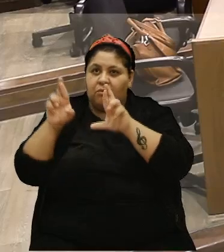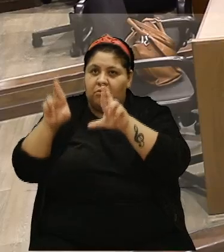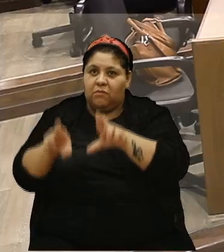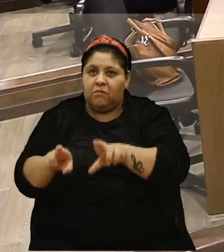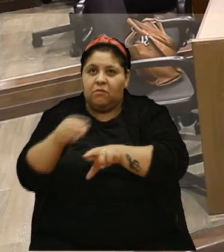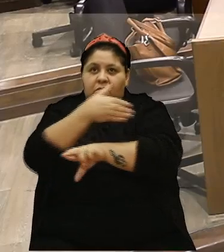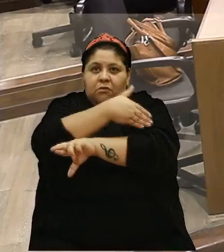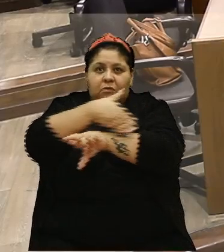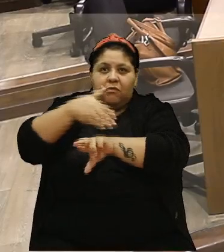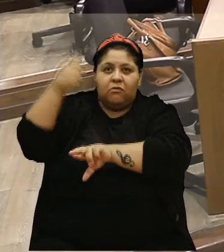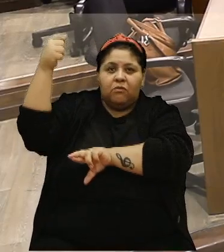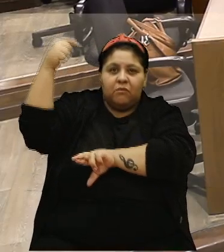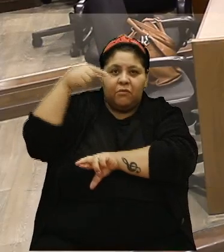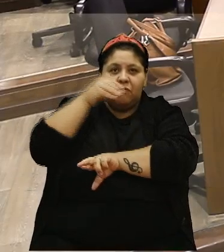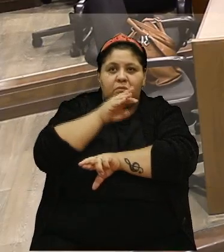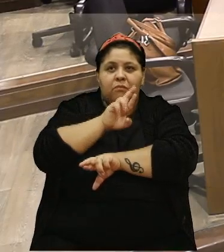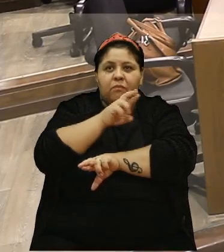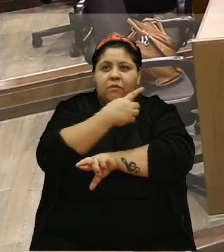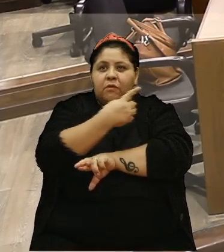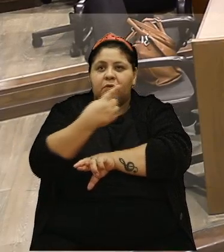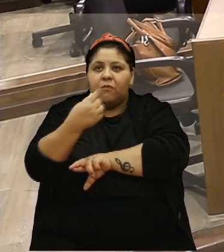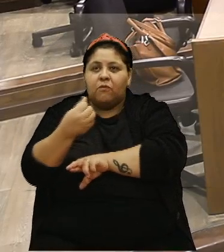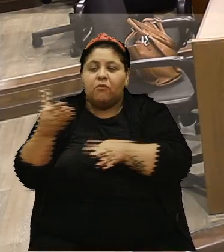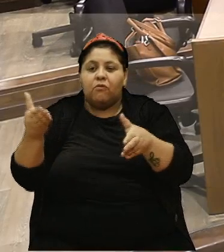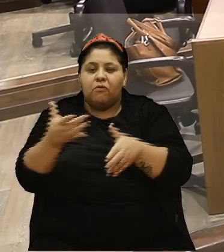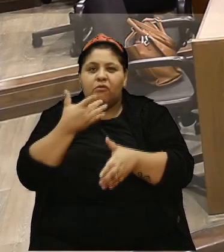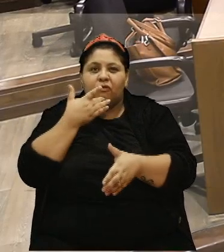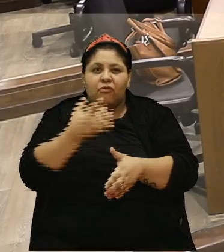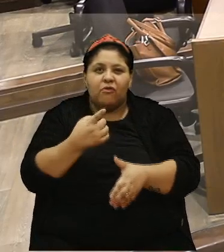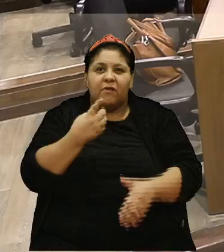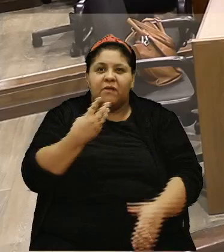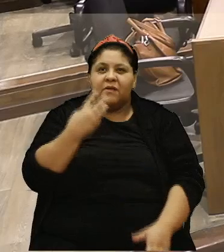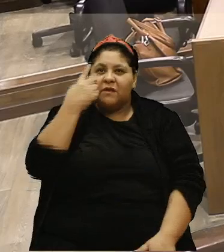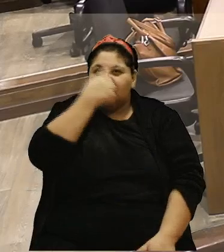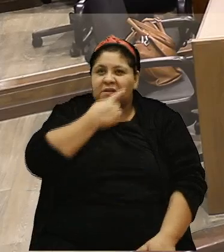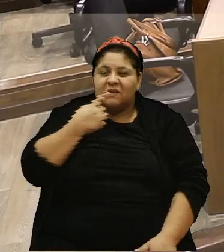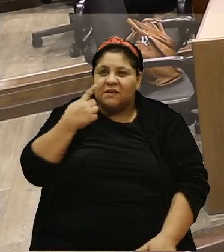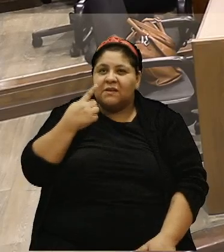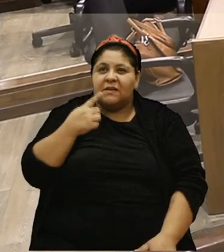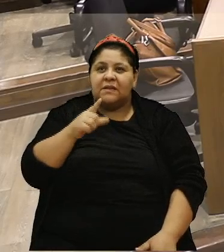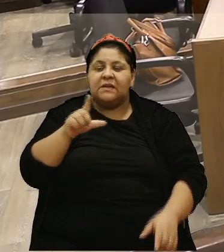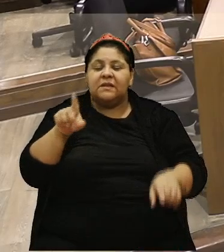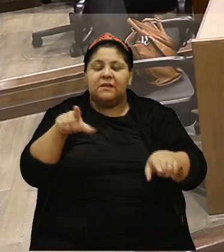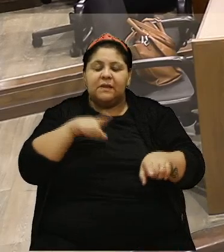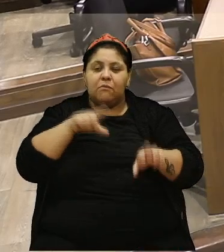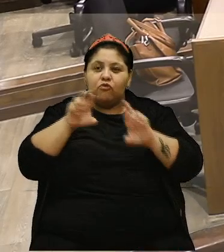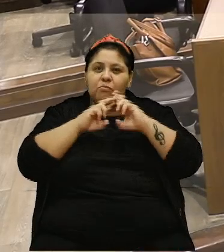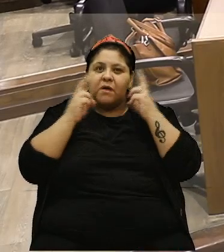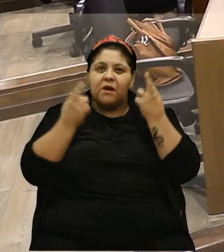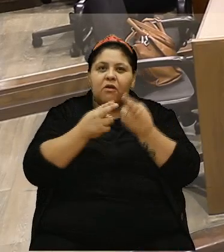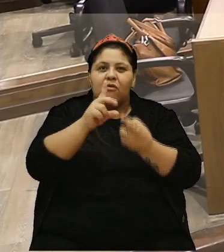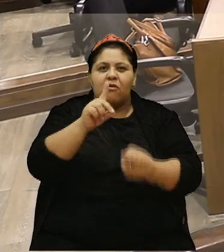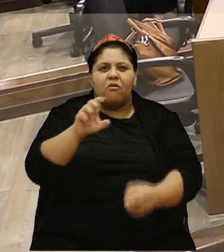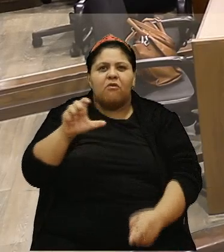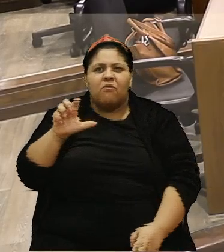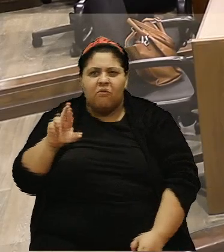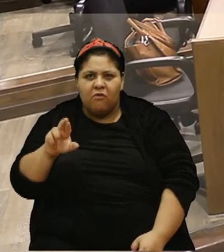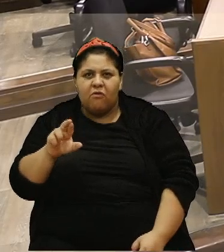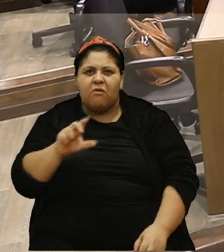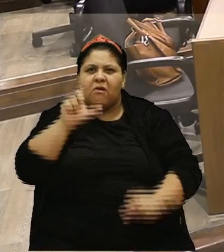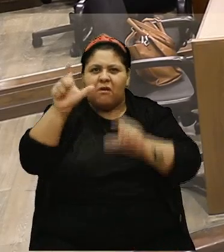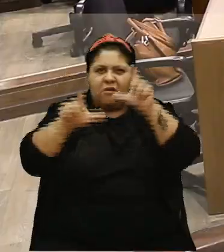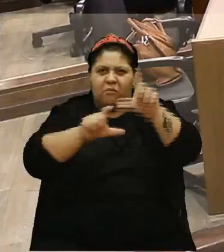Sol, BR-116. E hoje à tarde, às 15 horas, nós temos uma reunião lá no DAIR, né? Até foi os moradores do Jardim